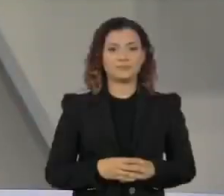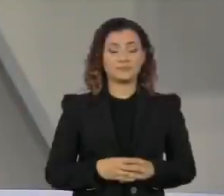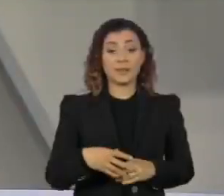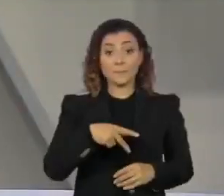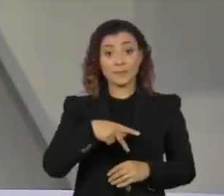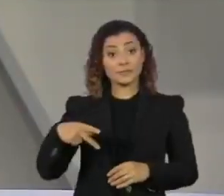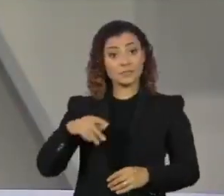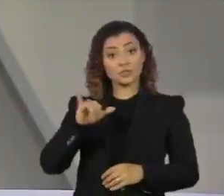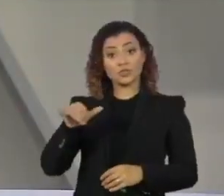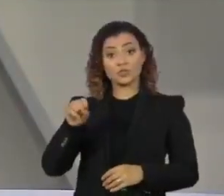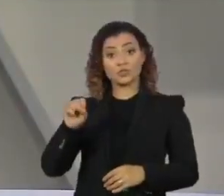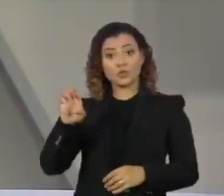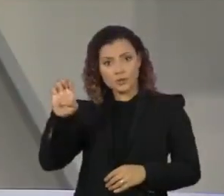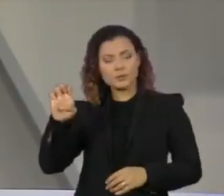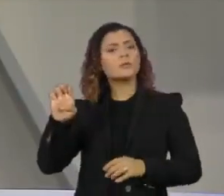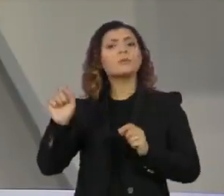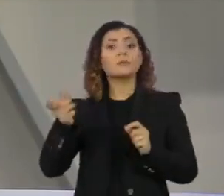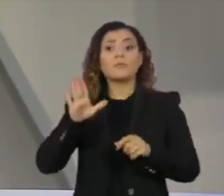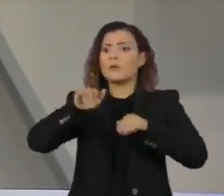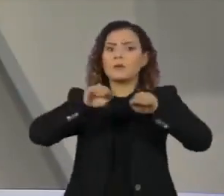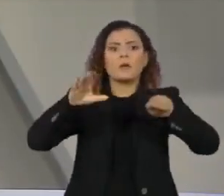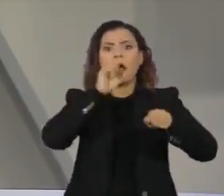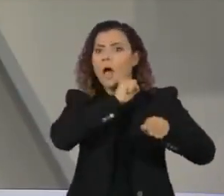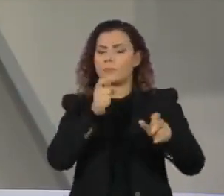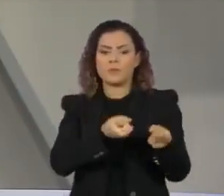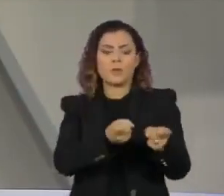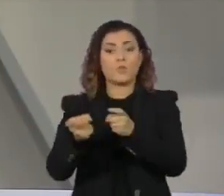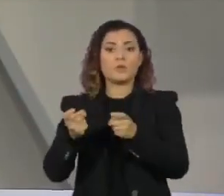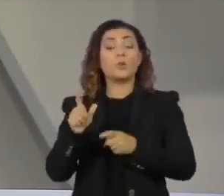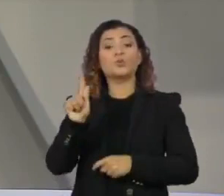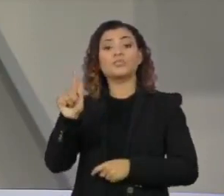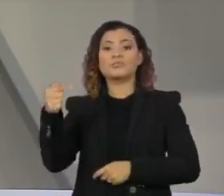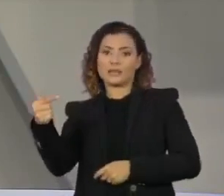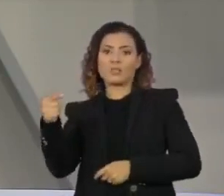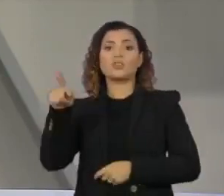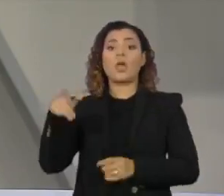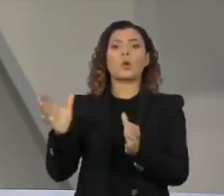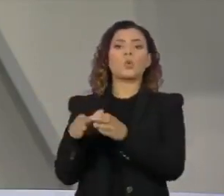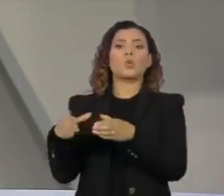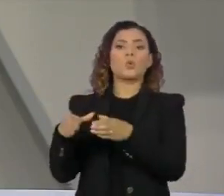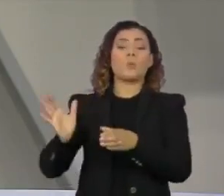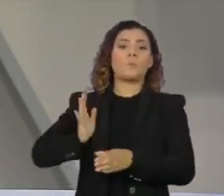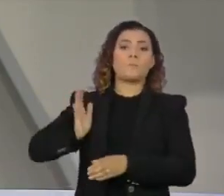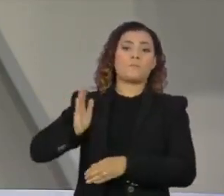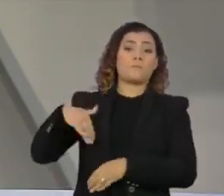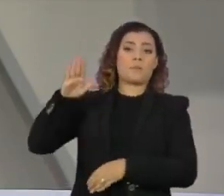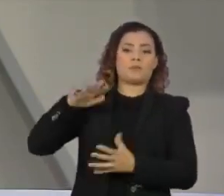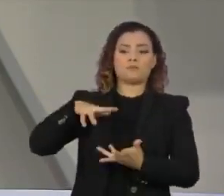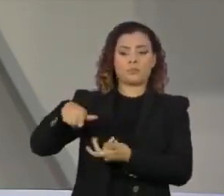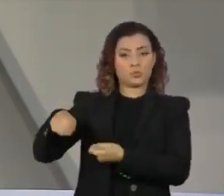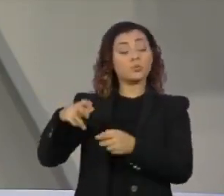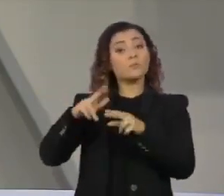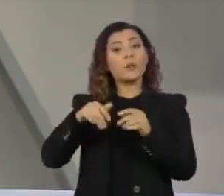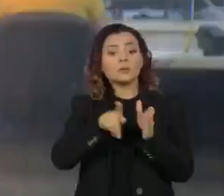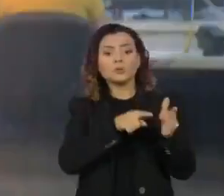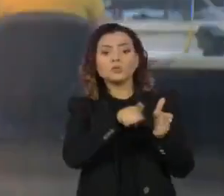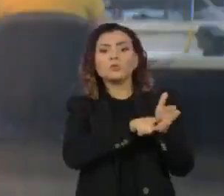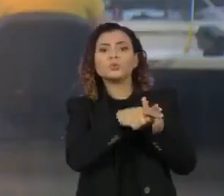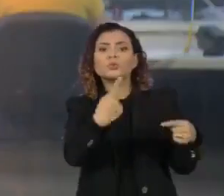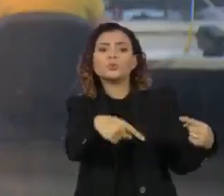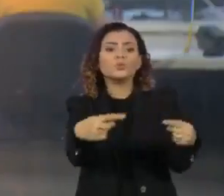O presidente Joe Biden convocou uma reunião emergencial do G7, o grupo dos países mais ricos do mundo, para discutir a crise no